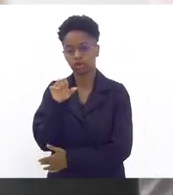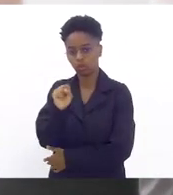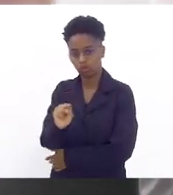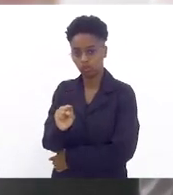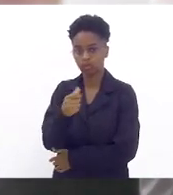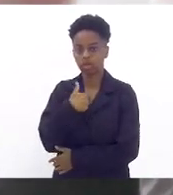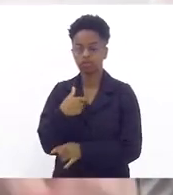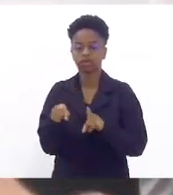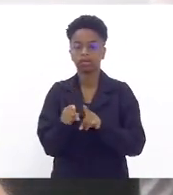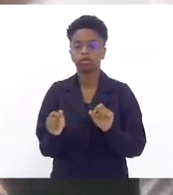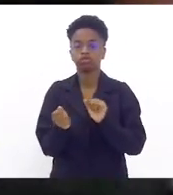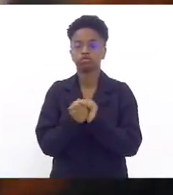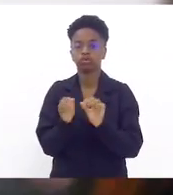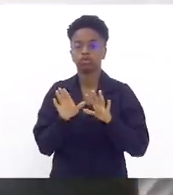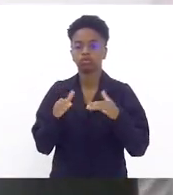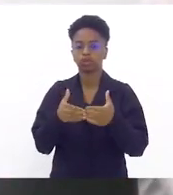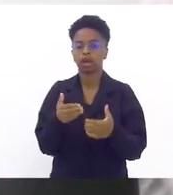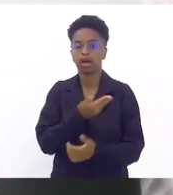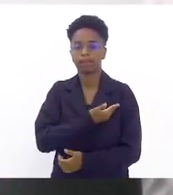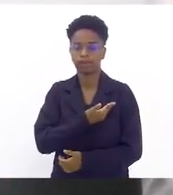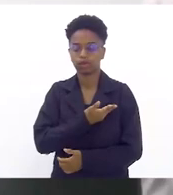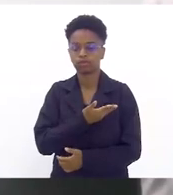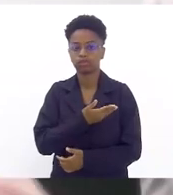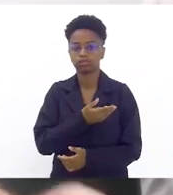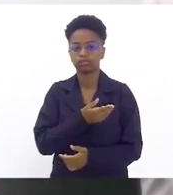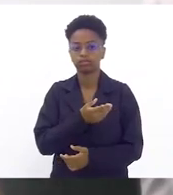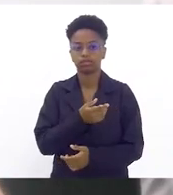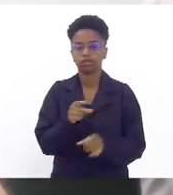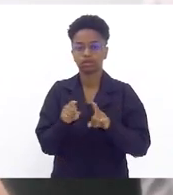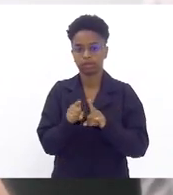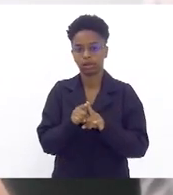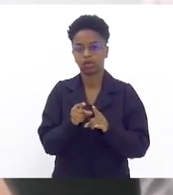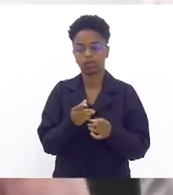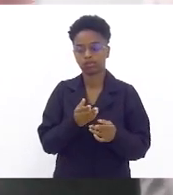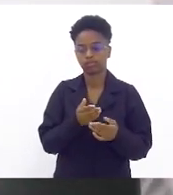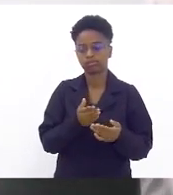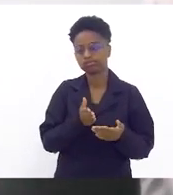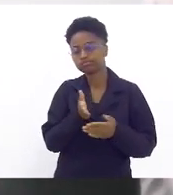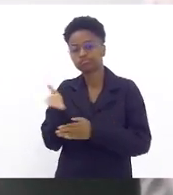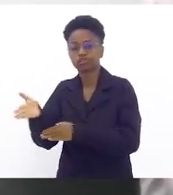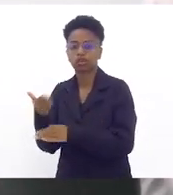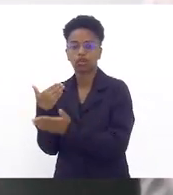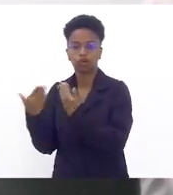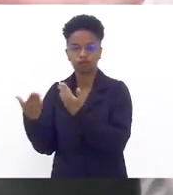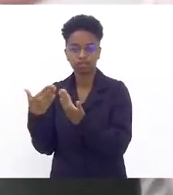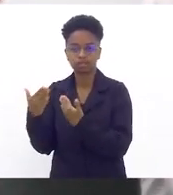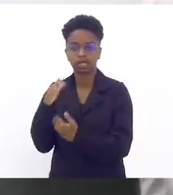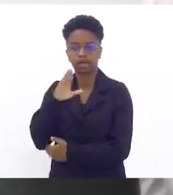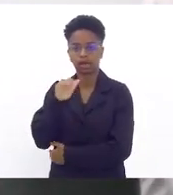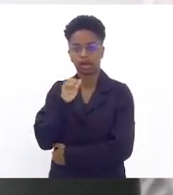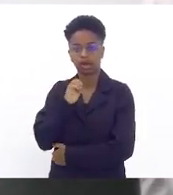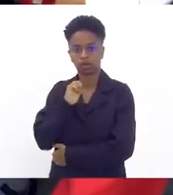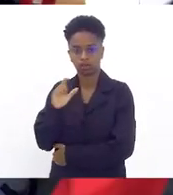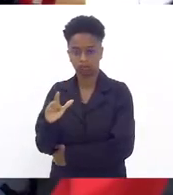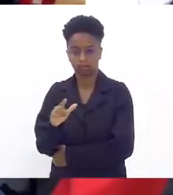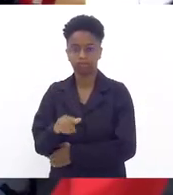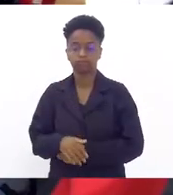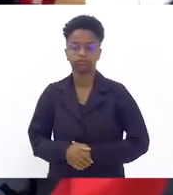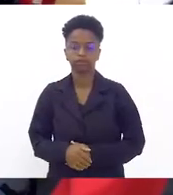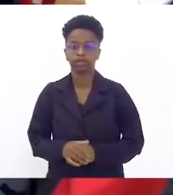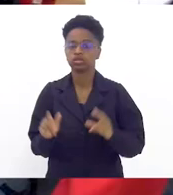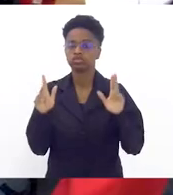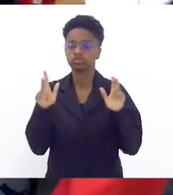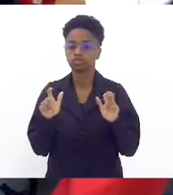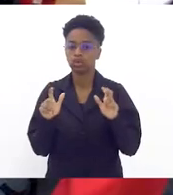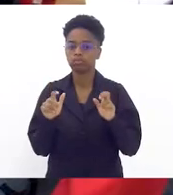eu e uma comissão de colegas fomos a presidência da Faetec conversar a convite da cara da Caroline sobre